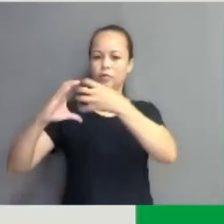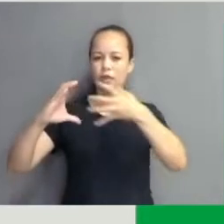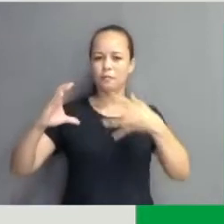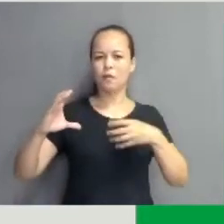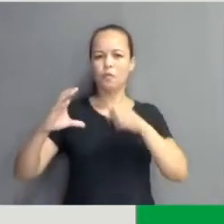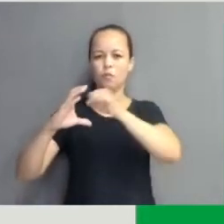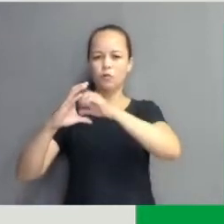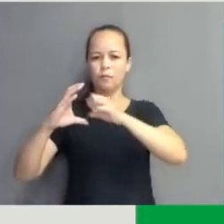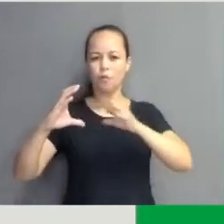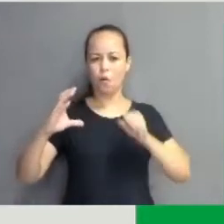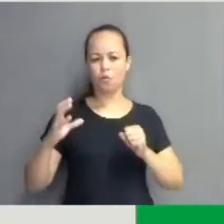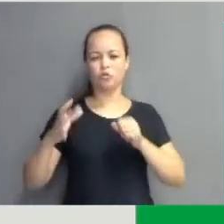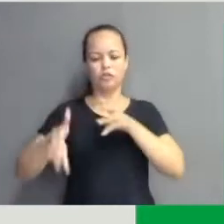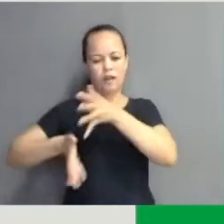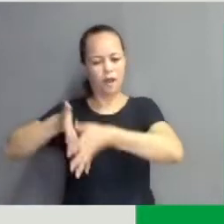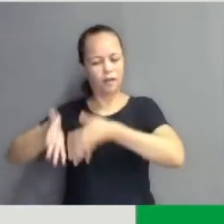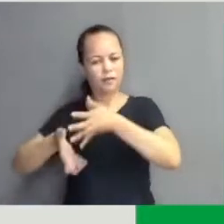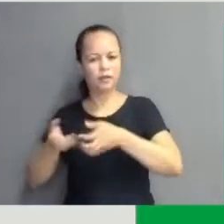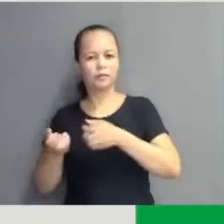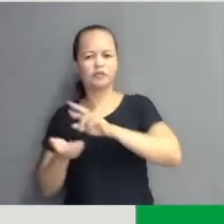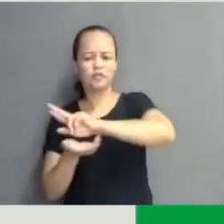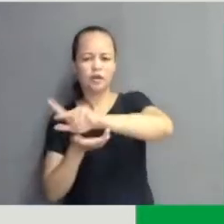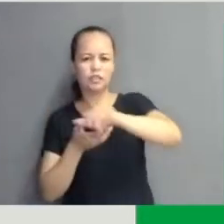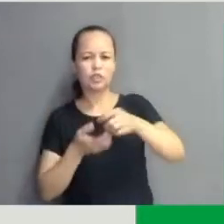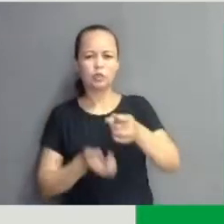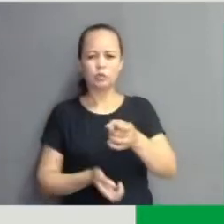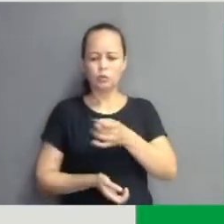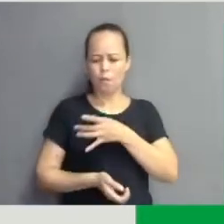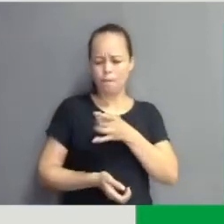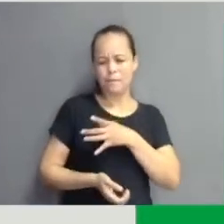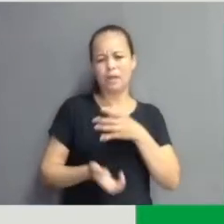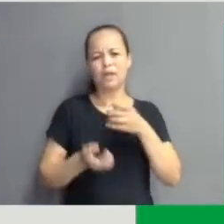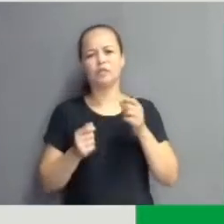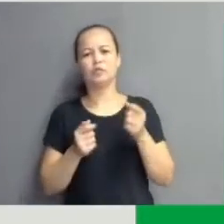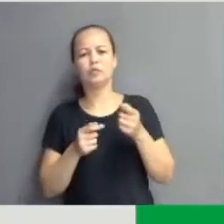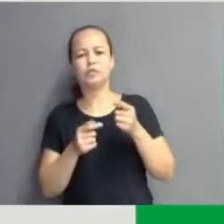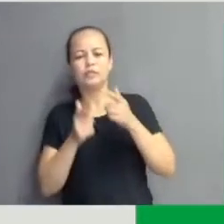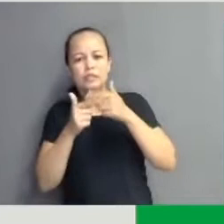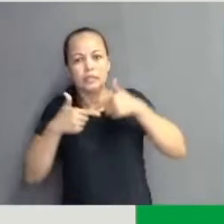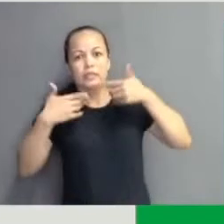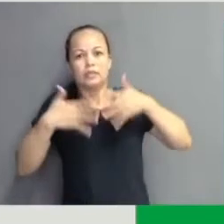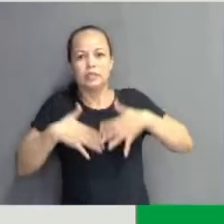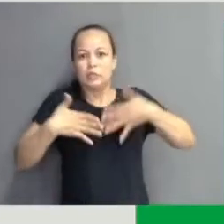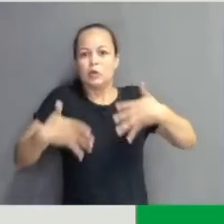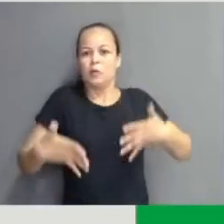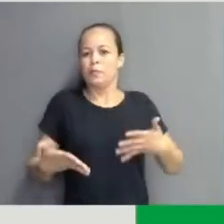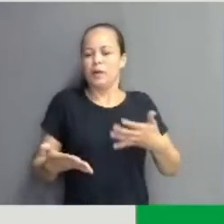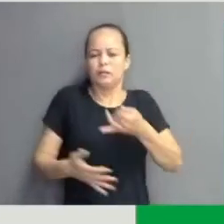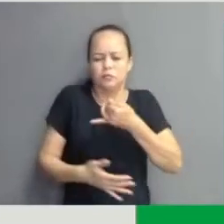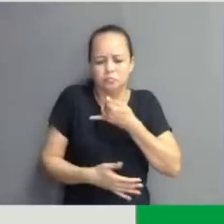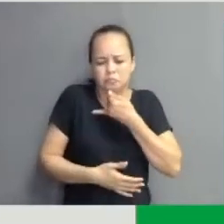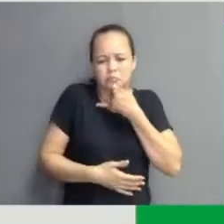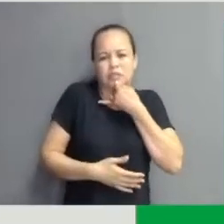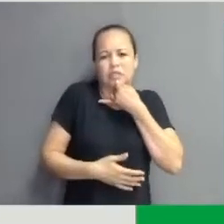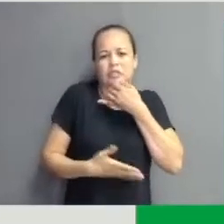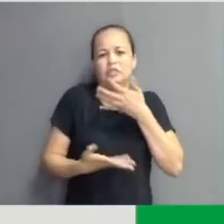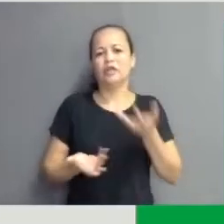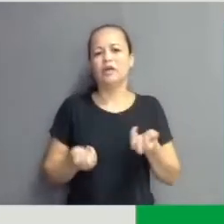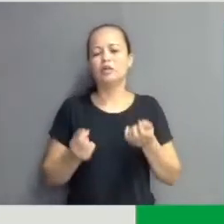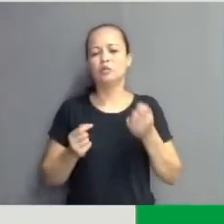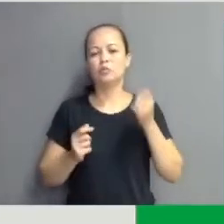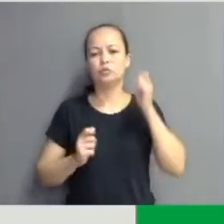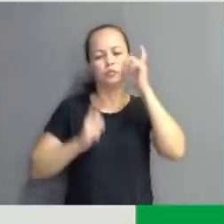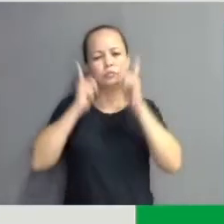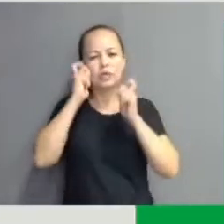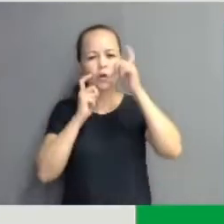cenozo sem medo de alegria de tristeza de surpresa todas as expressões do nosso rosto do